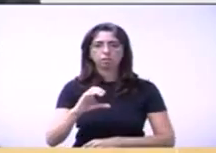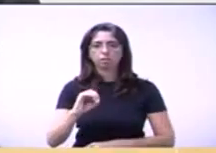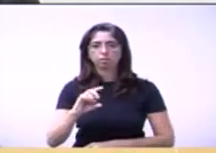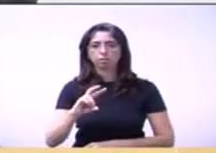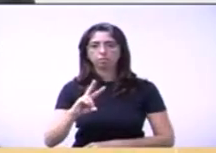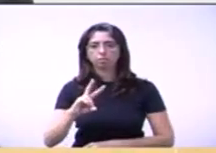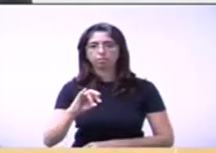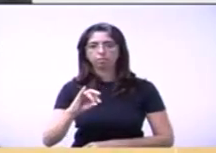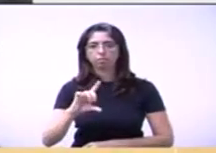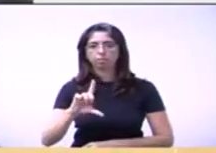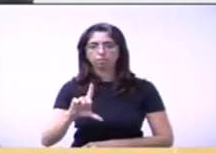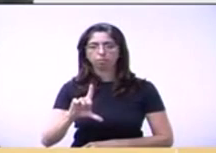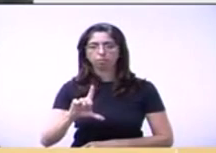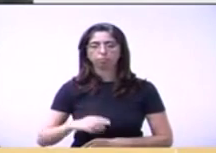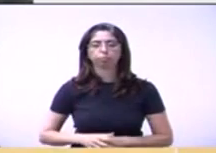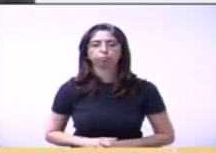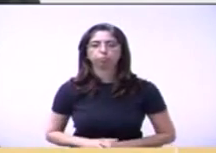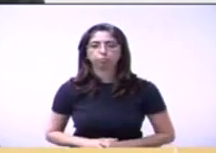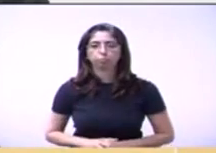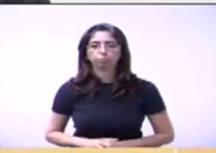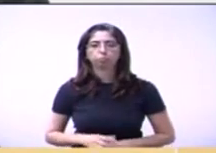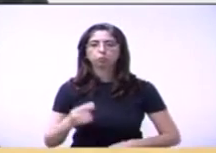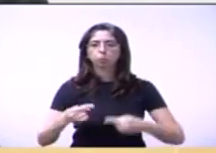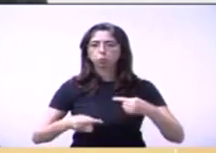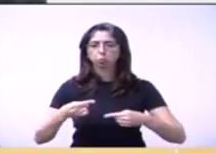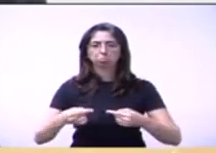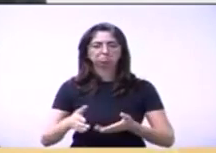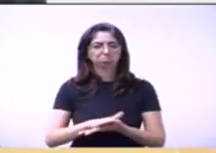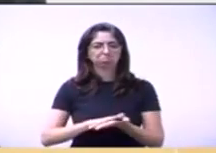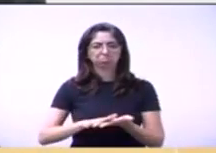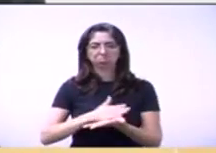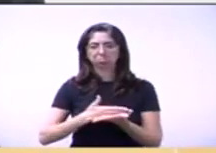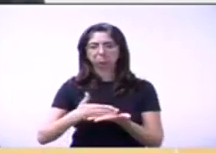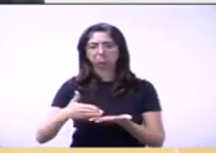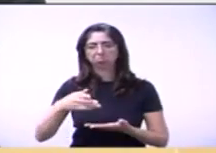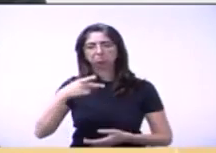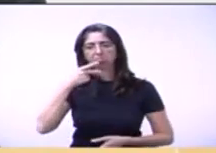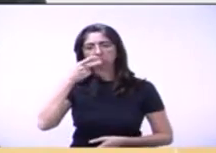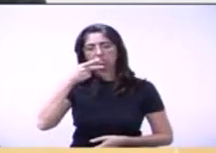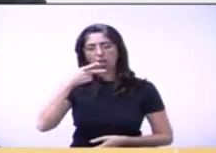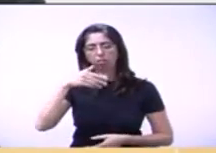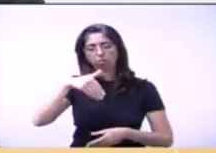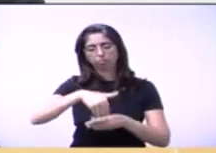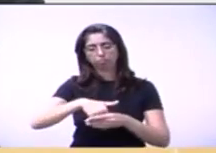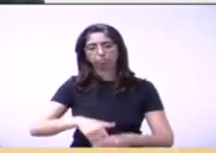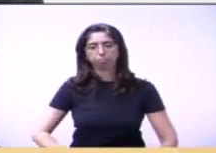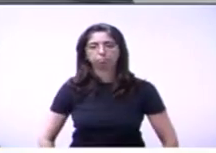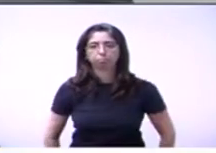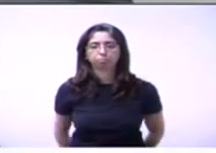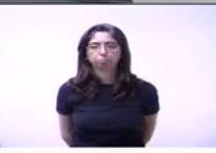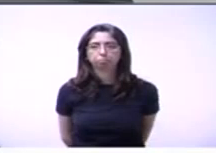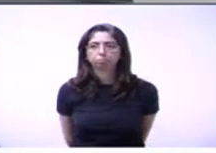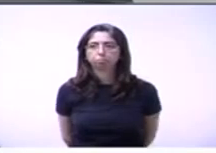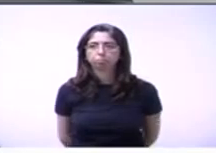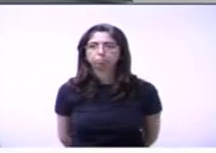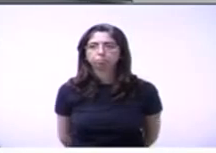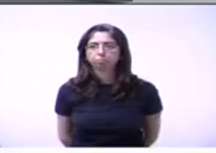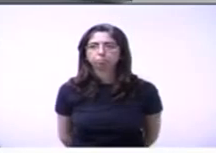Rodrigues. Está em discussão. Ninguém querendo fazer uso da palavra, projeto de decreto legislativo está em